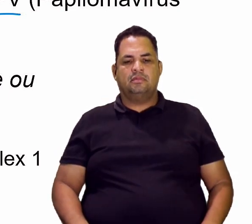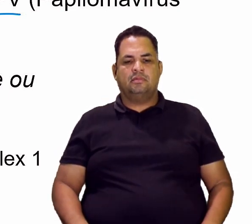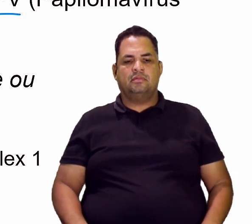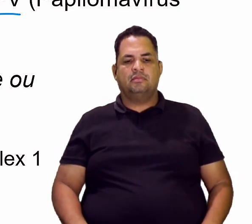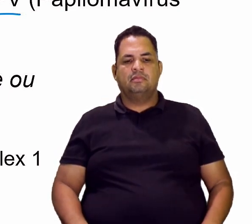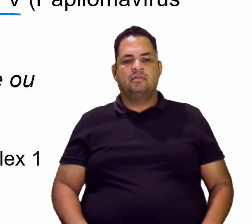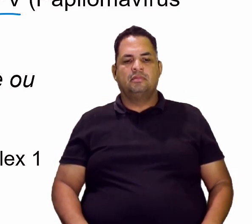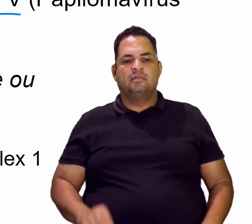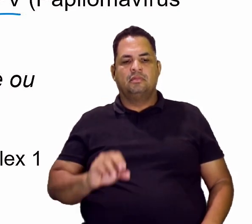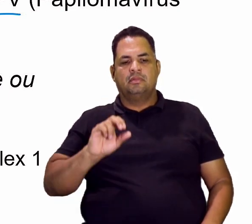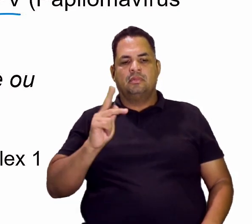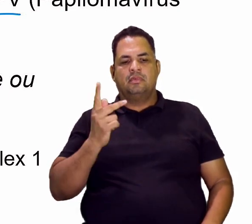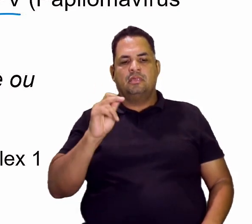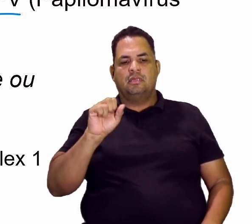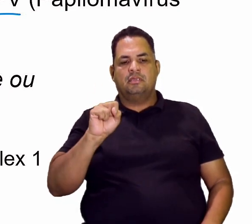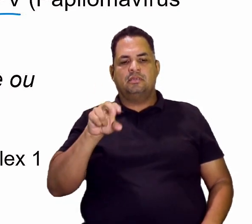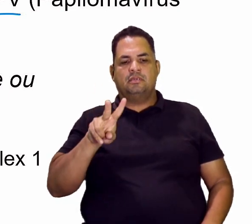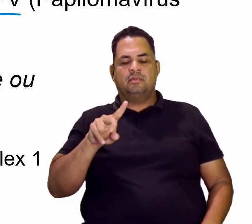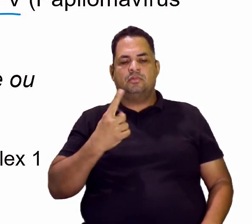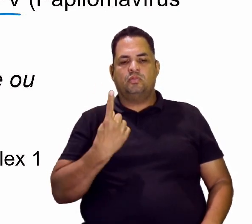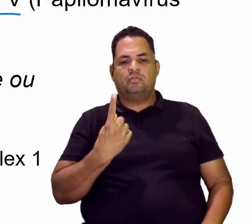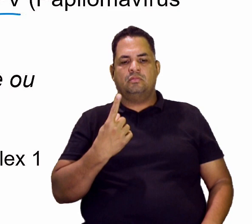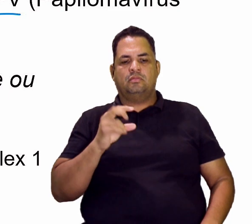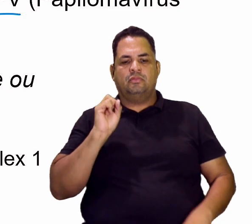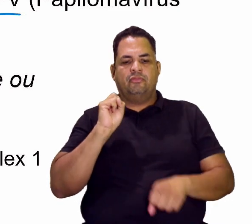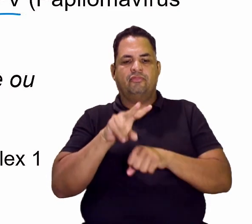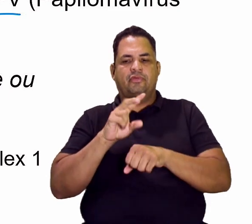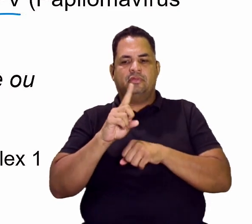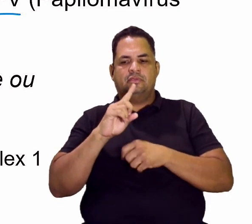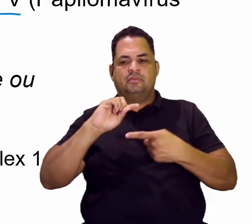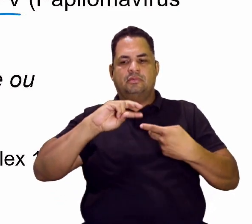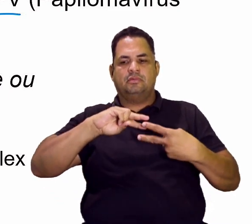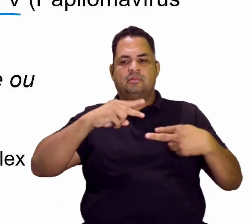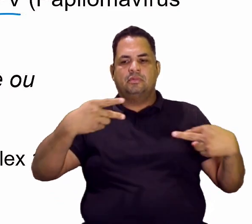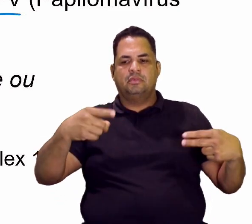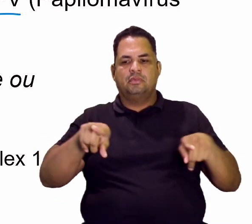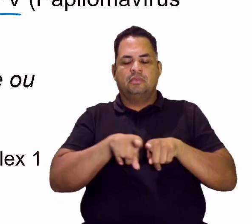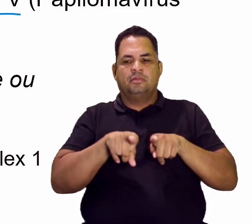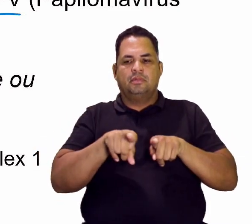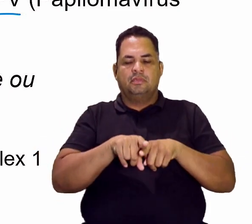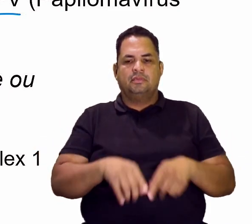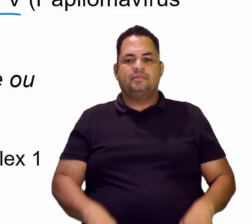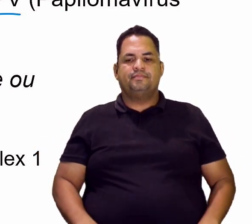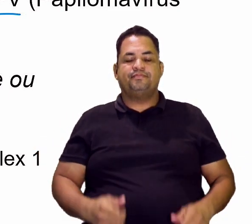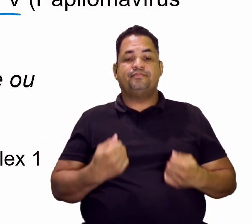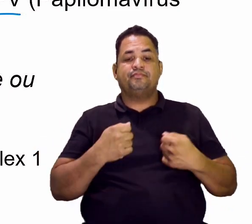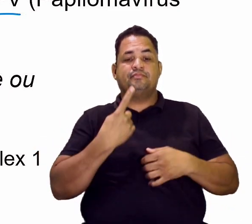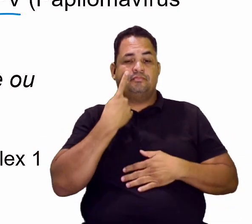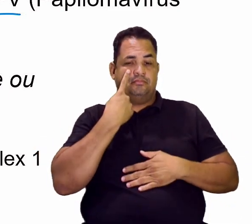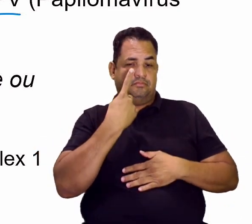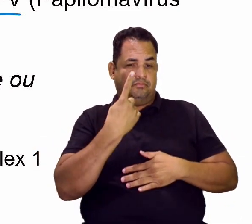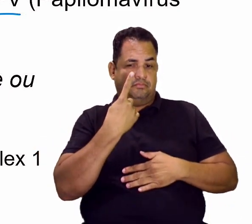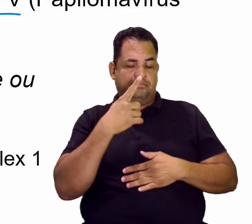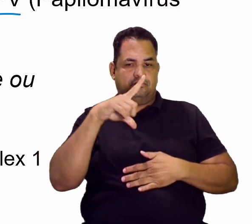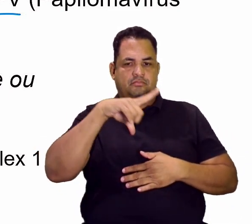1 ou HSV1, vírus de DNA também. Então, vocês podem observar que você vai ter